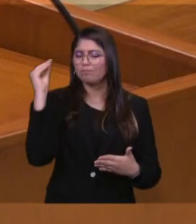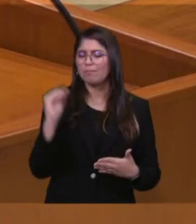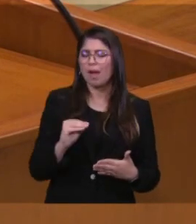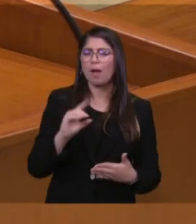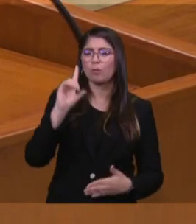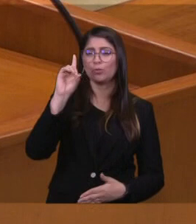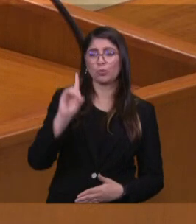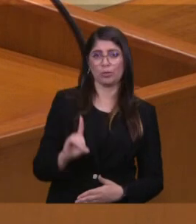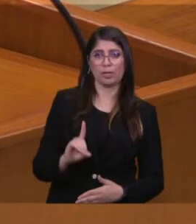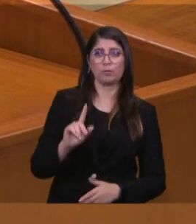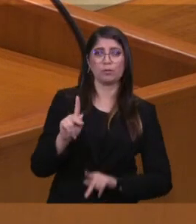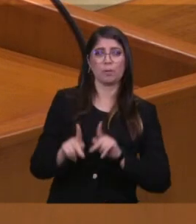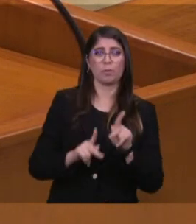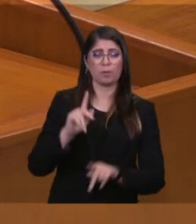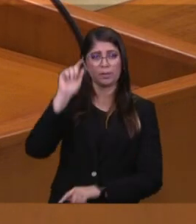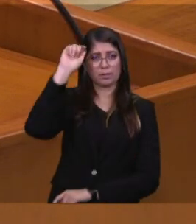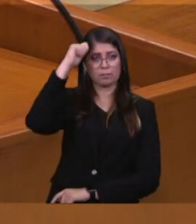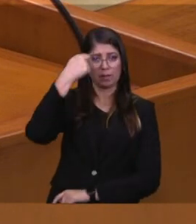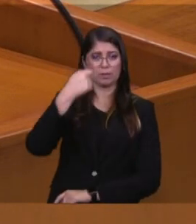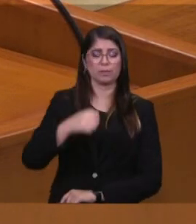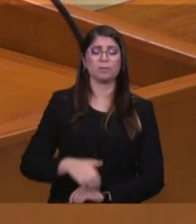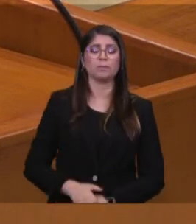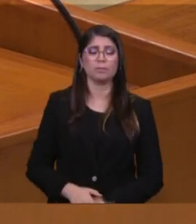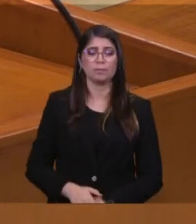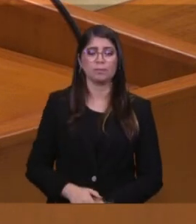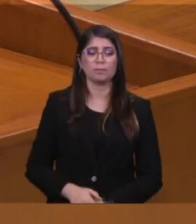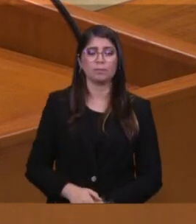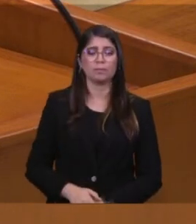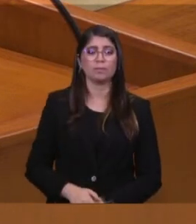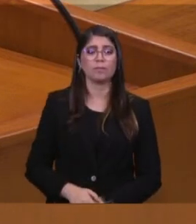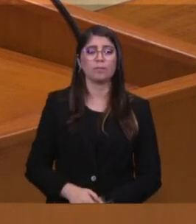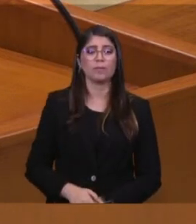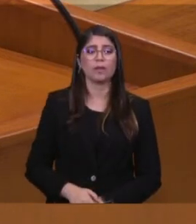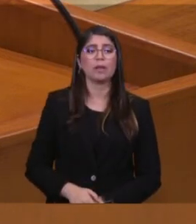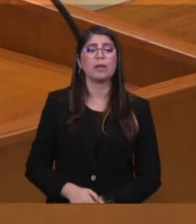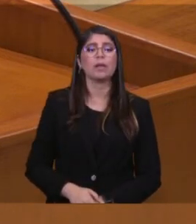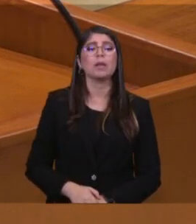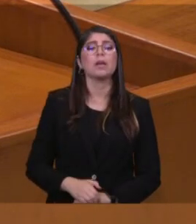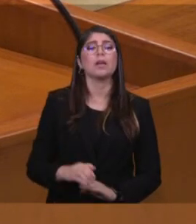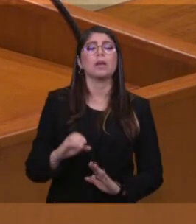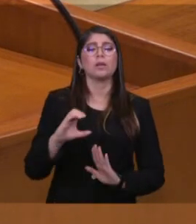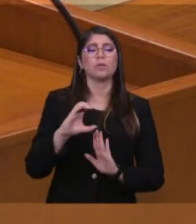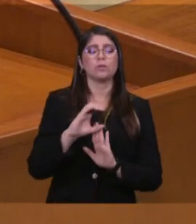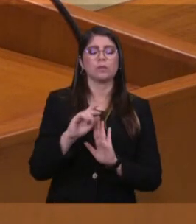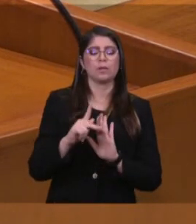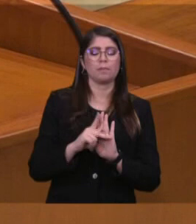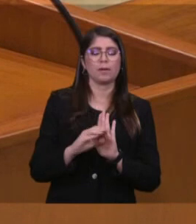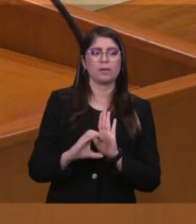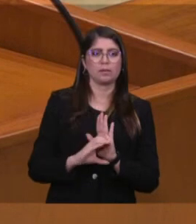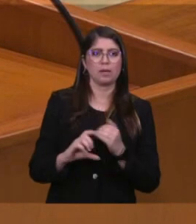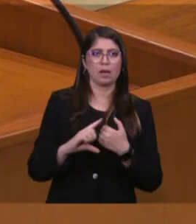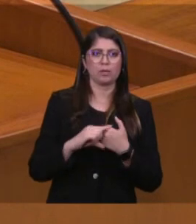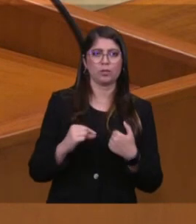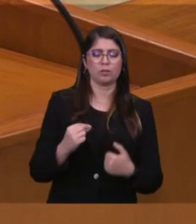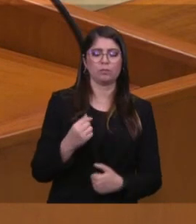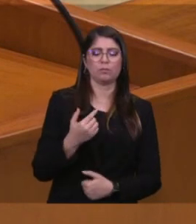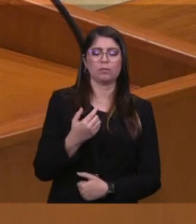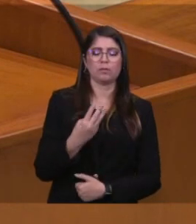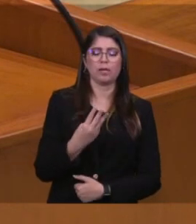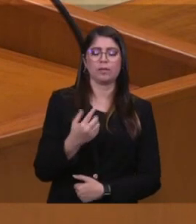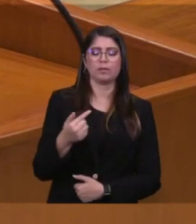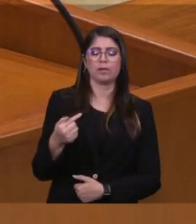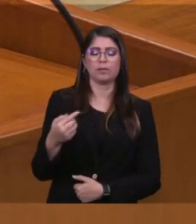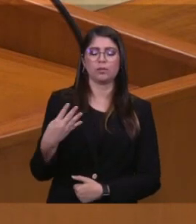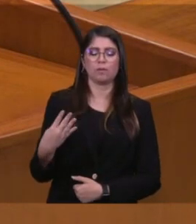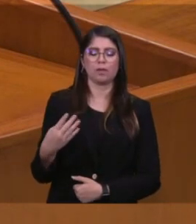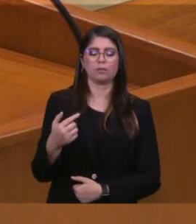básicos da população negra. E, à luz do que está positivado no Código de Processo Civil, no artigo 374 e 375,